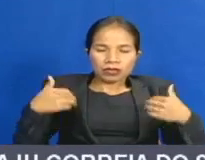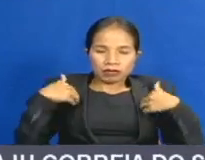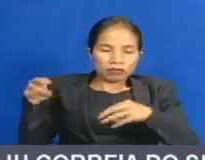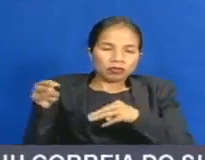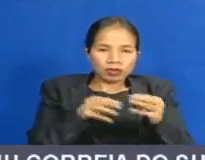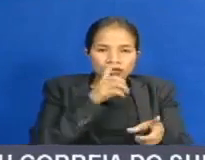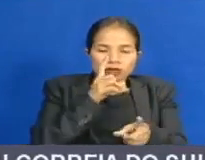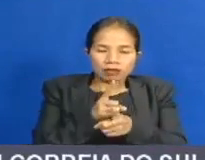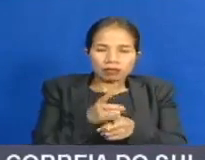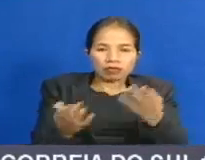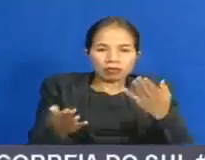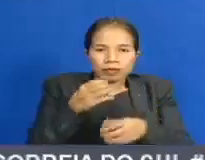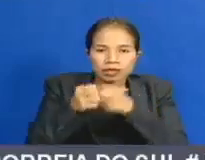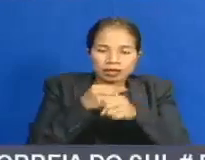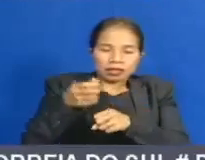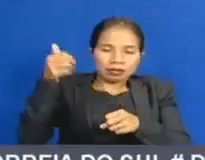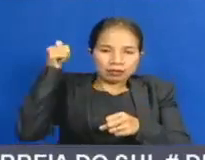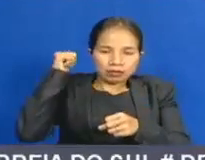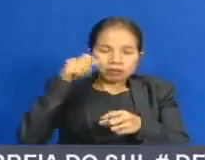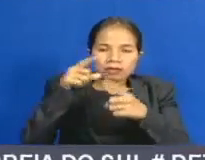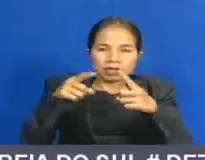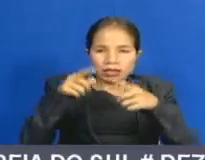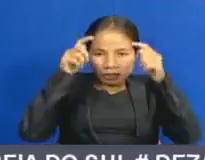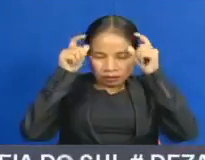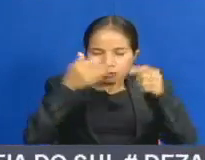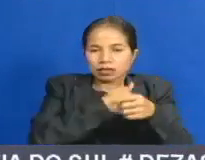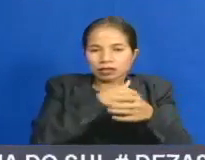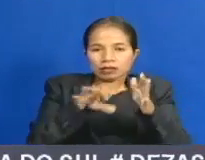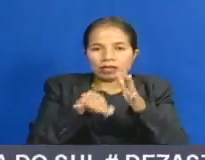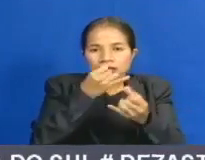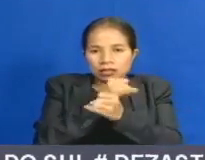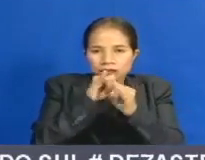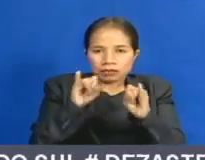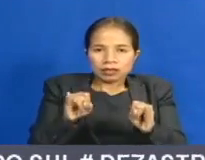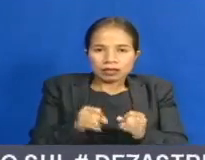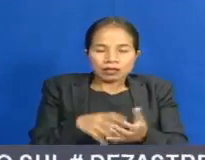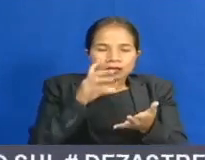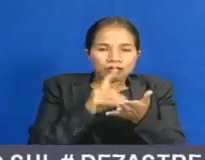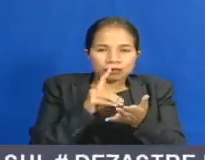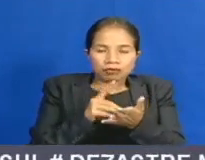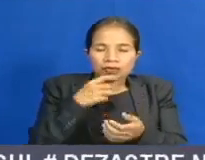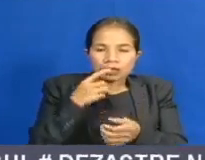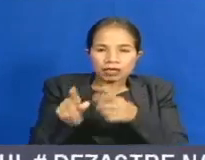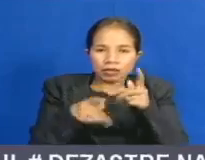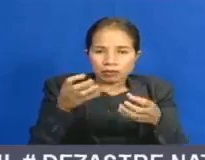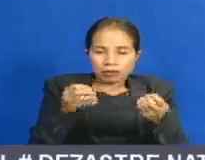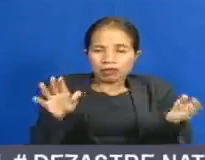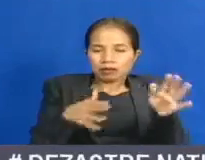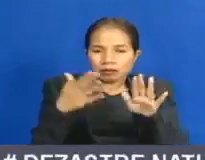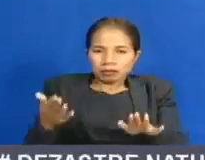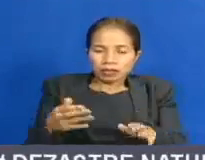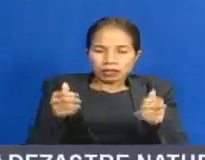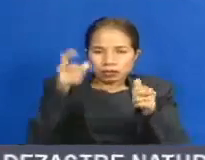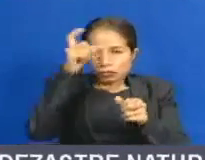compara rotina em hirak bakoto, ba em hira Timor-Leste seroketan independência. Dr. Nedehan, ema barak maklakon vida,